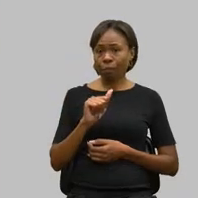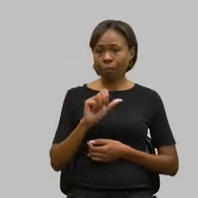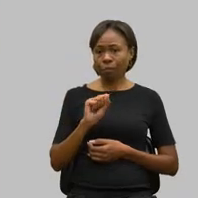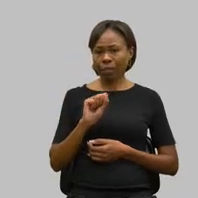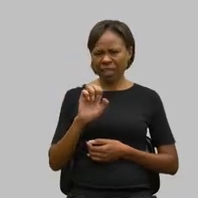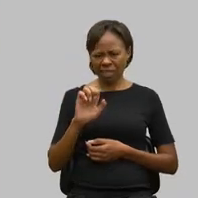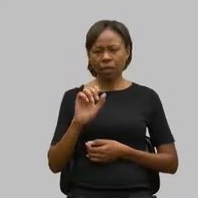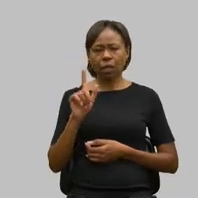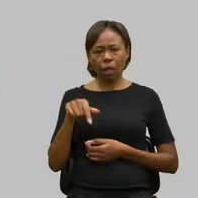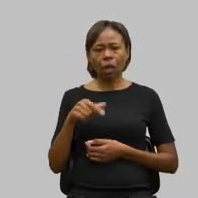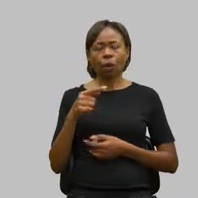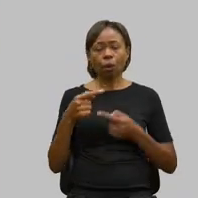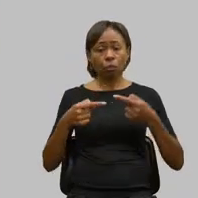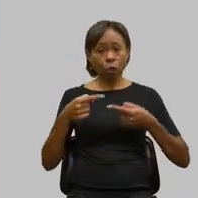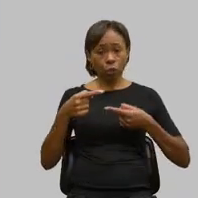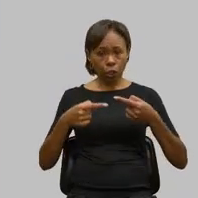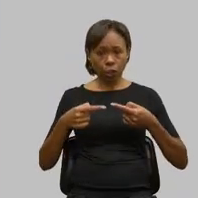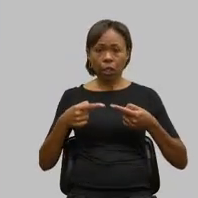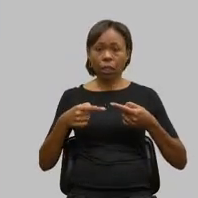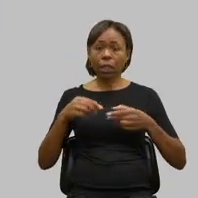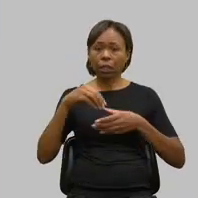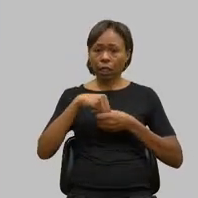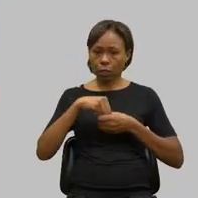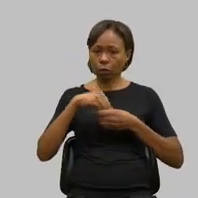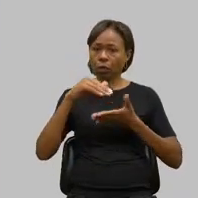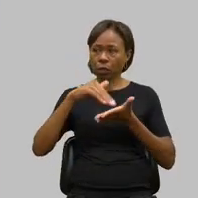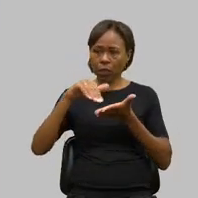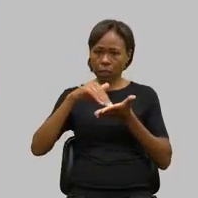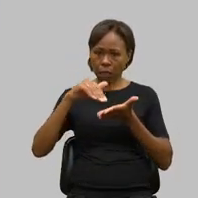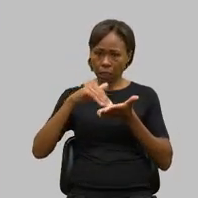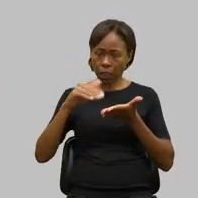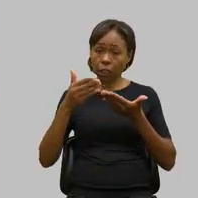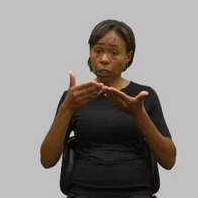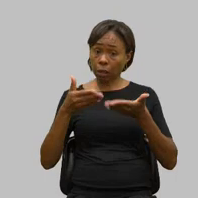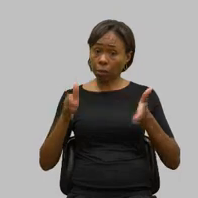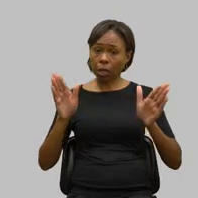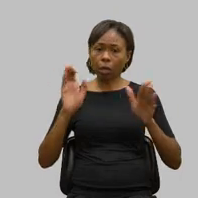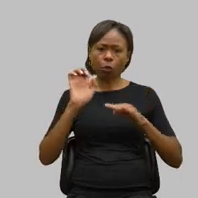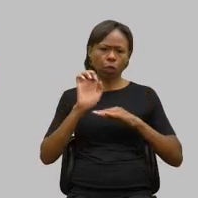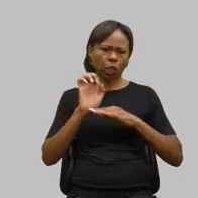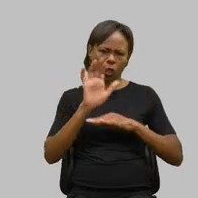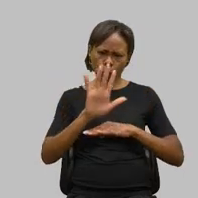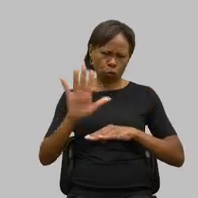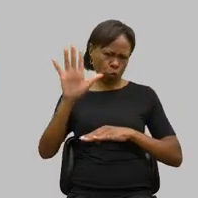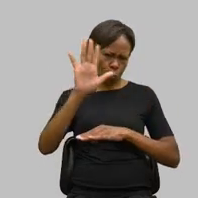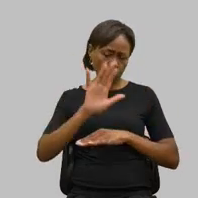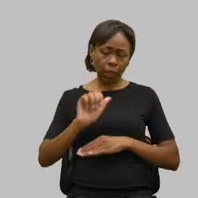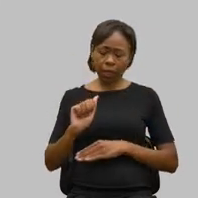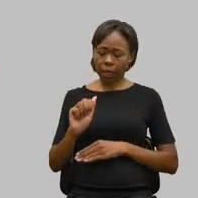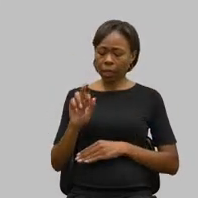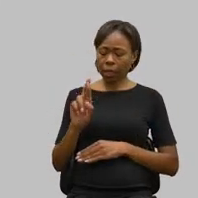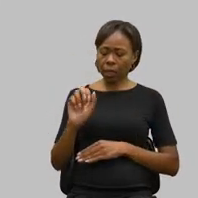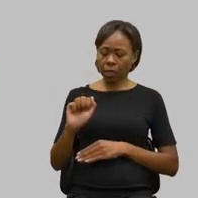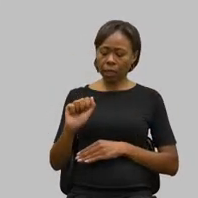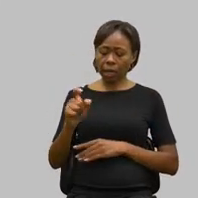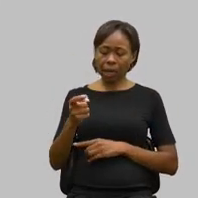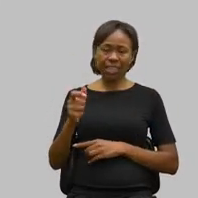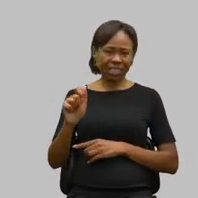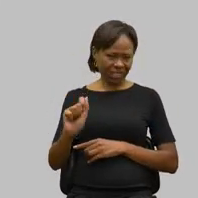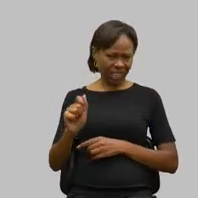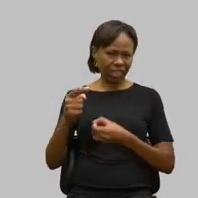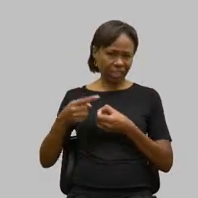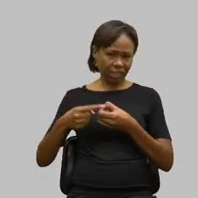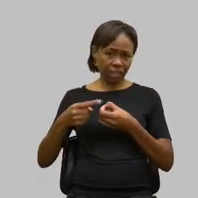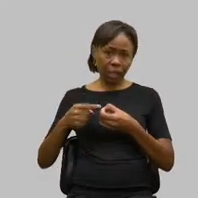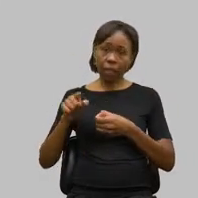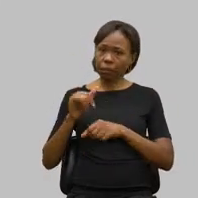estamos incentivando na Secretaria, nós estamos abrindo no Estado inteiro, Araxá, por ter um, é estratégico